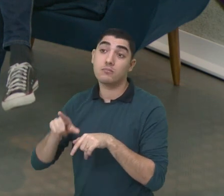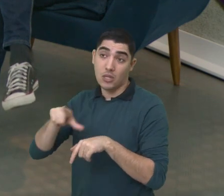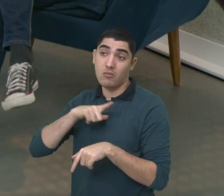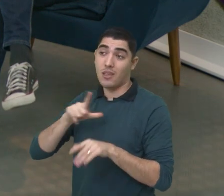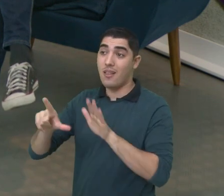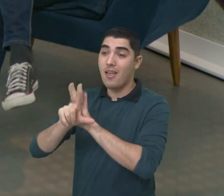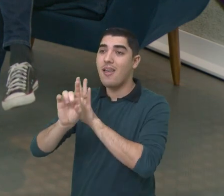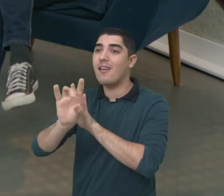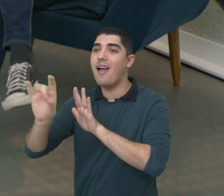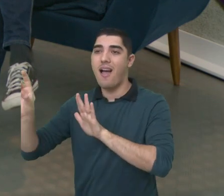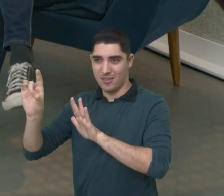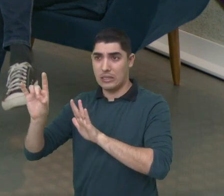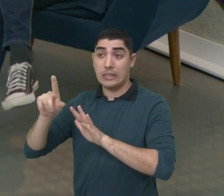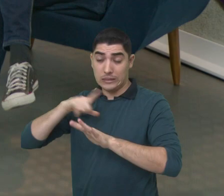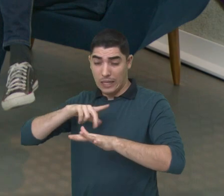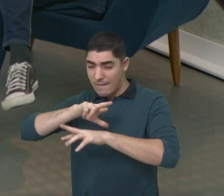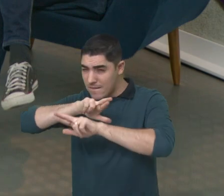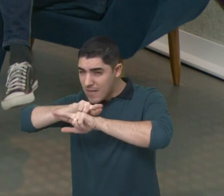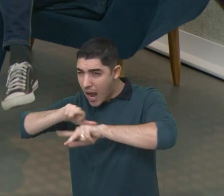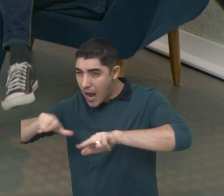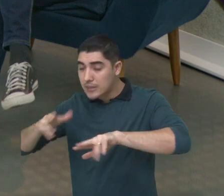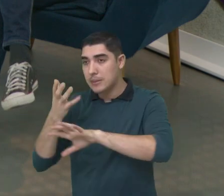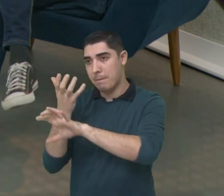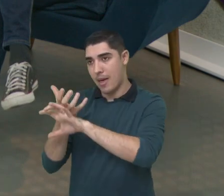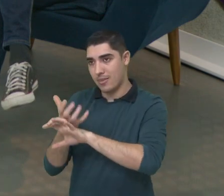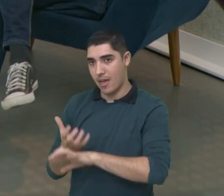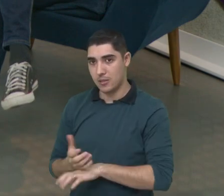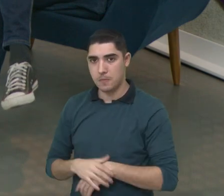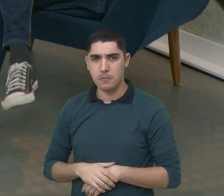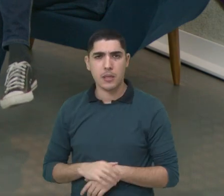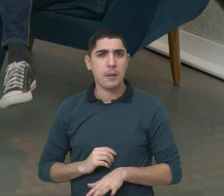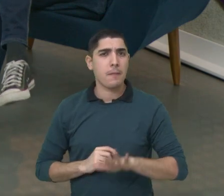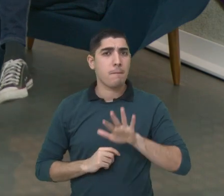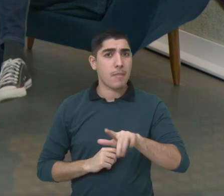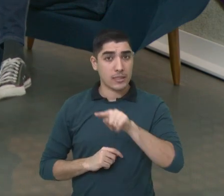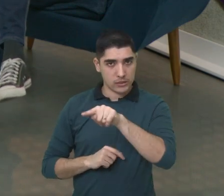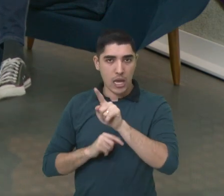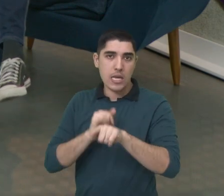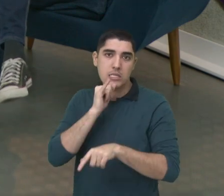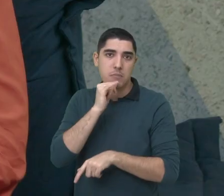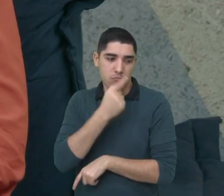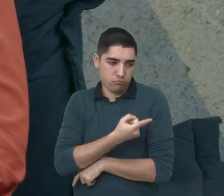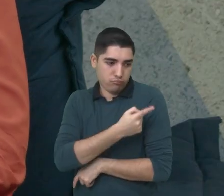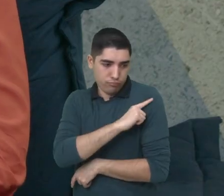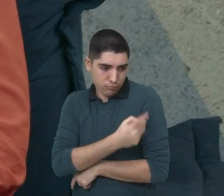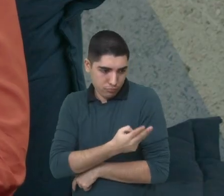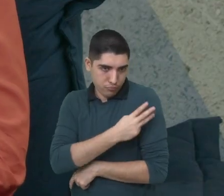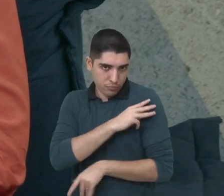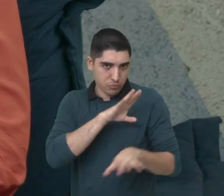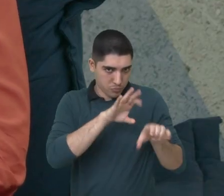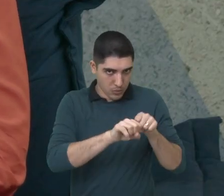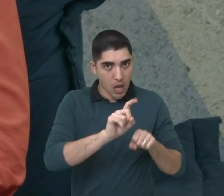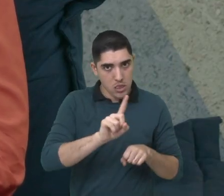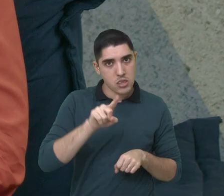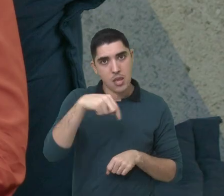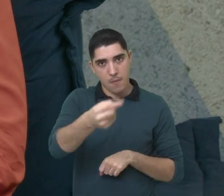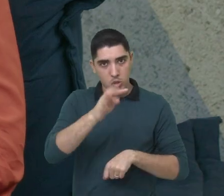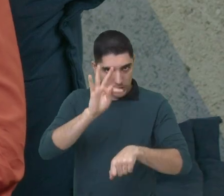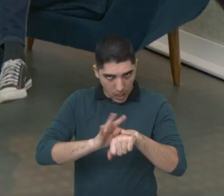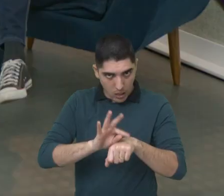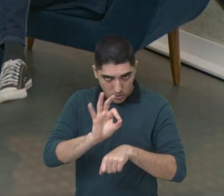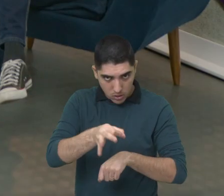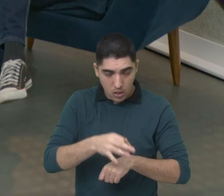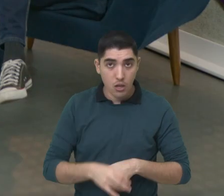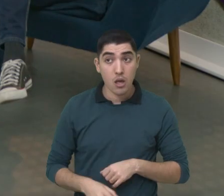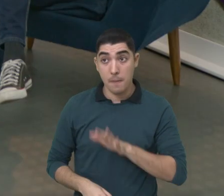uma noção geral. São várias matérias. Mas ele sai com equivalente ao segundo grau técnico em transações? Não,